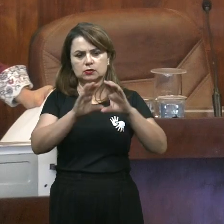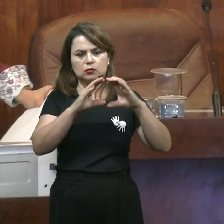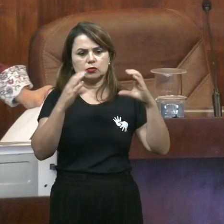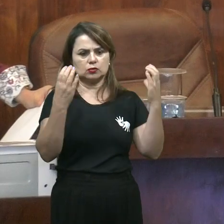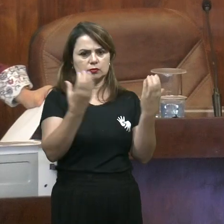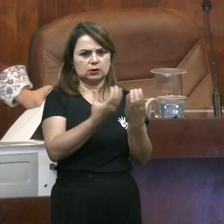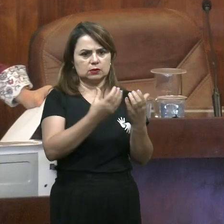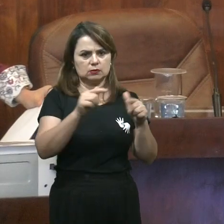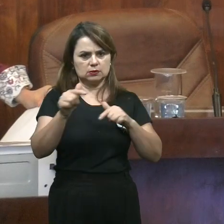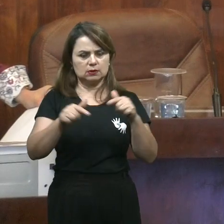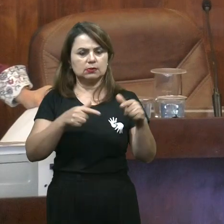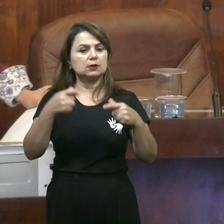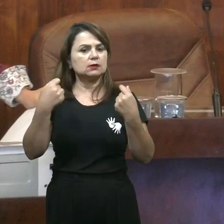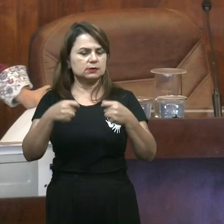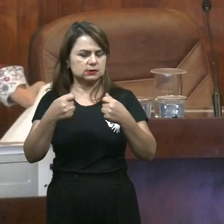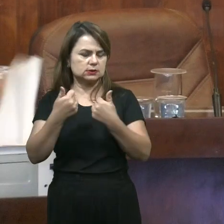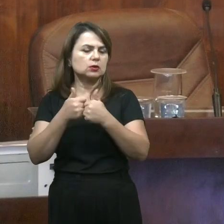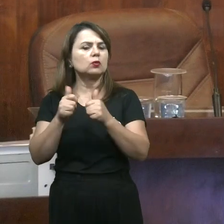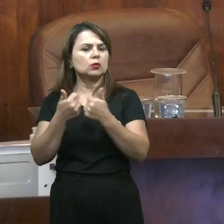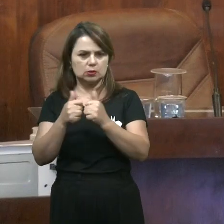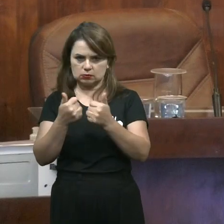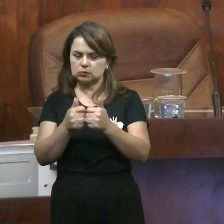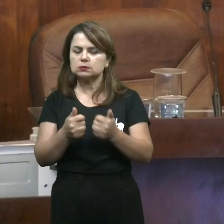funcionamento na referida avenida.